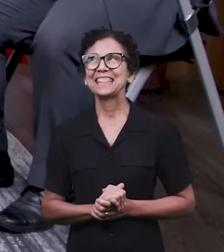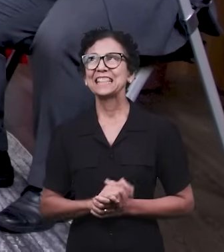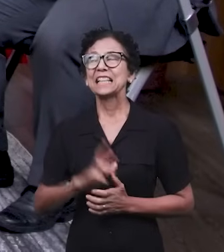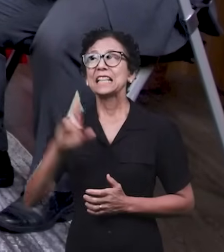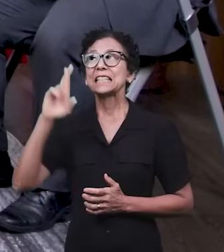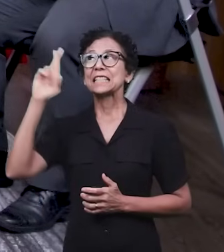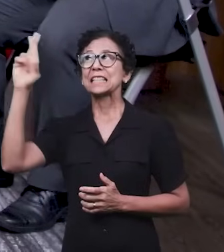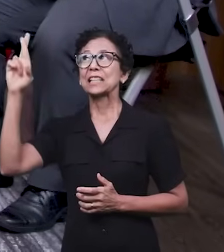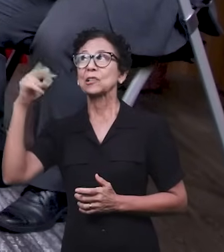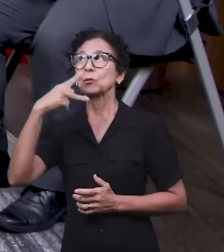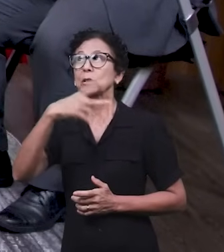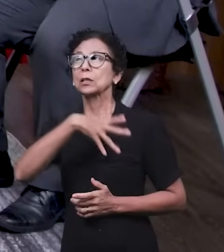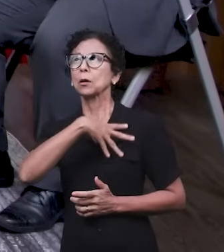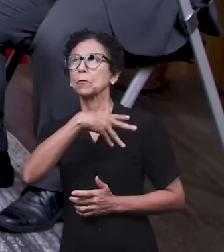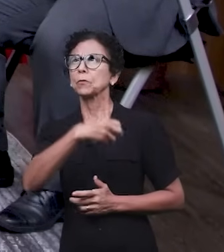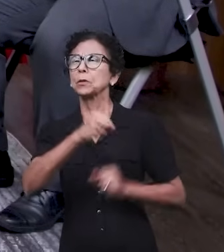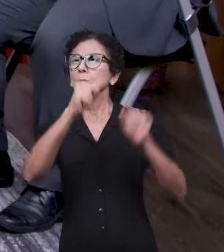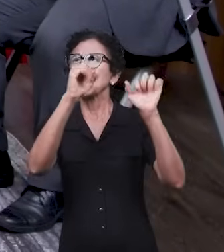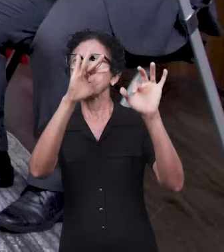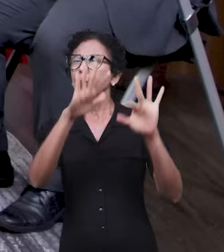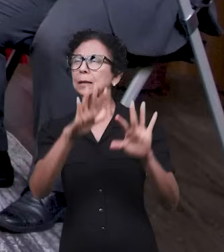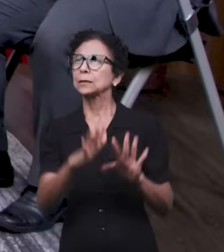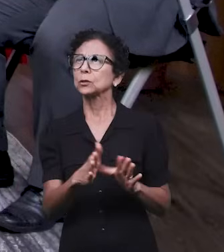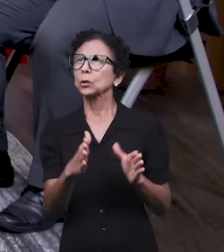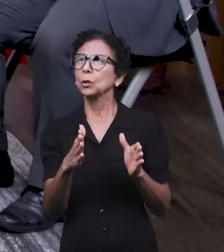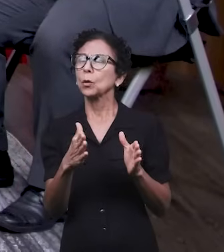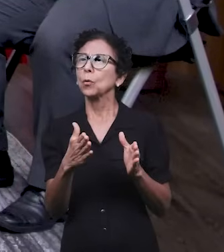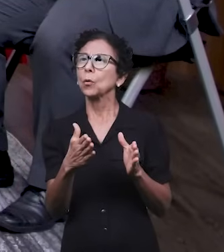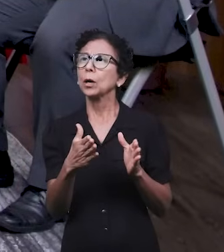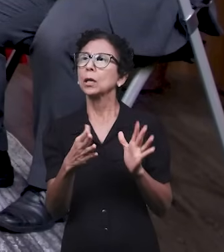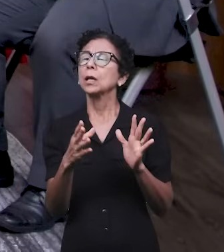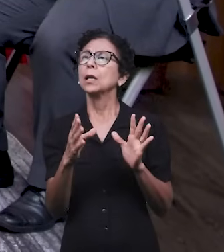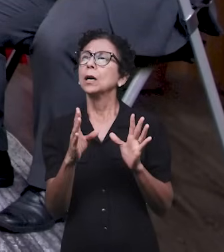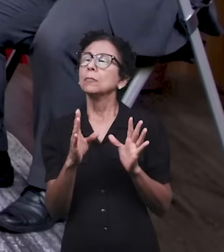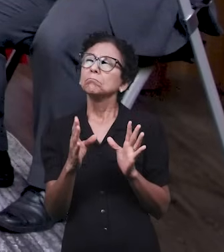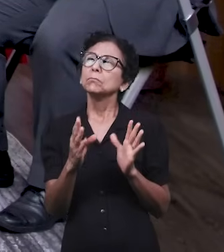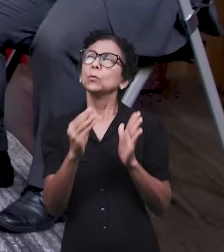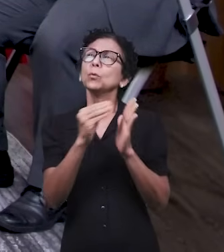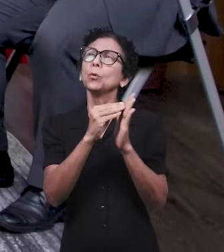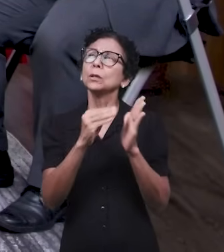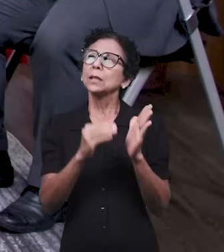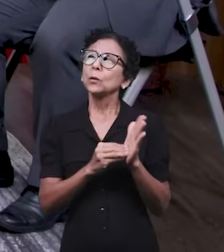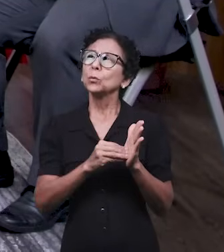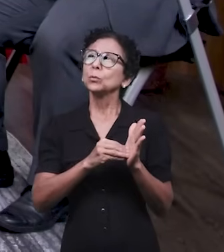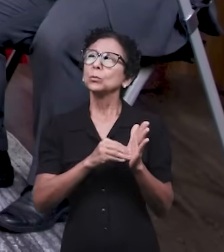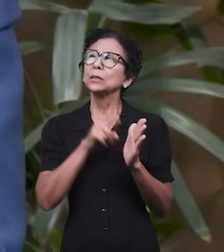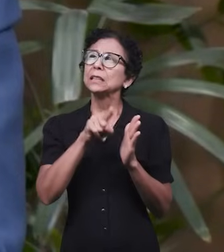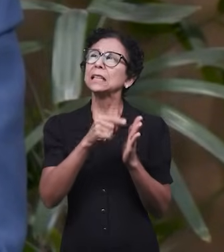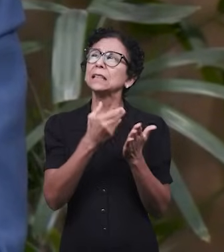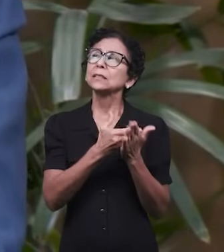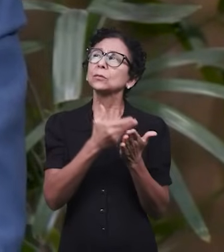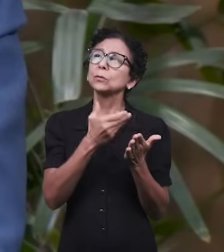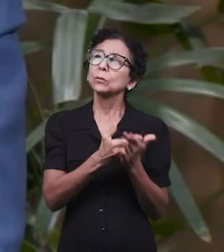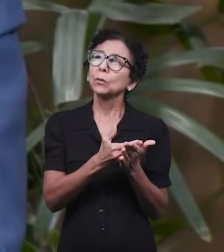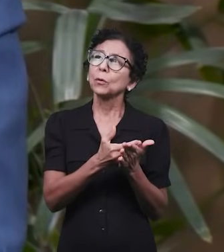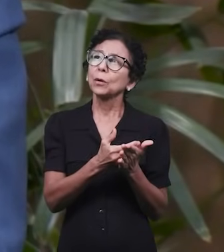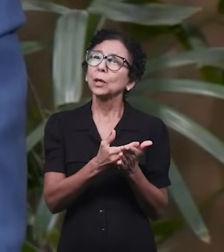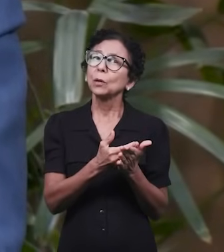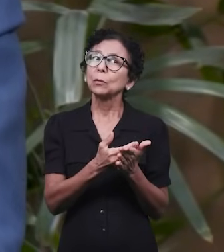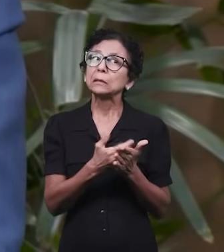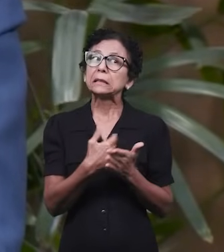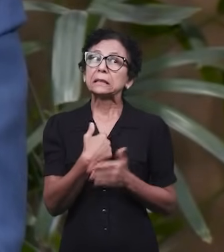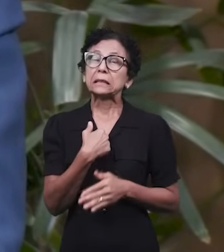Porque, olha que situação. Precisava de outra oração, né? Eu fui querendo uma coisa, mas o Senhor, Ele não é